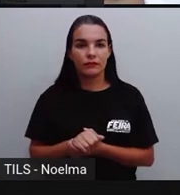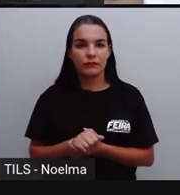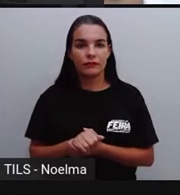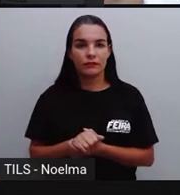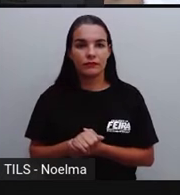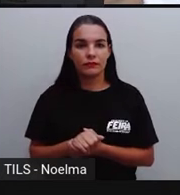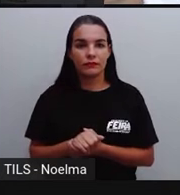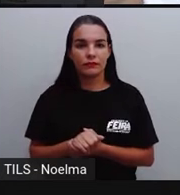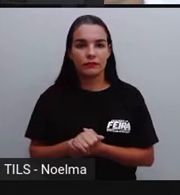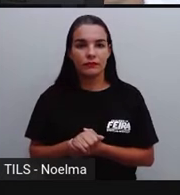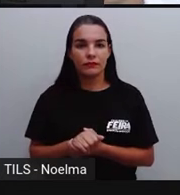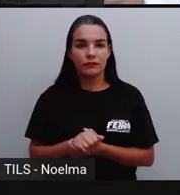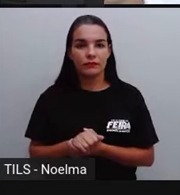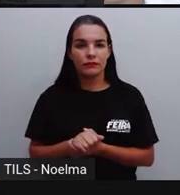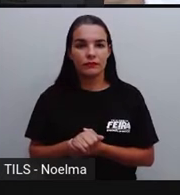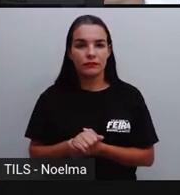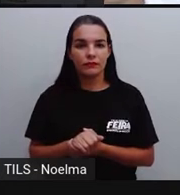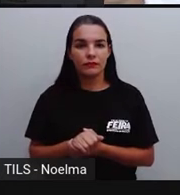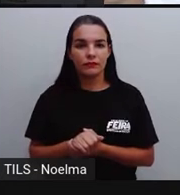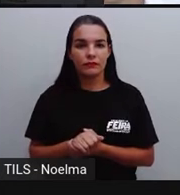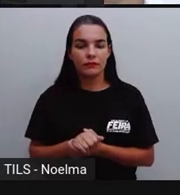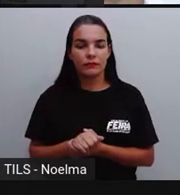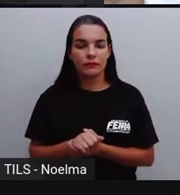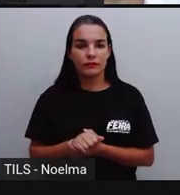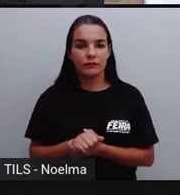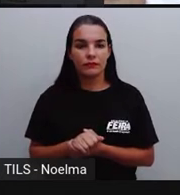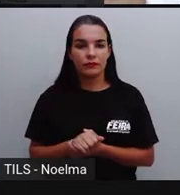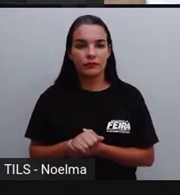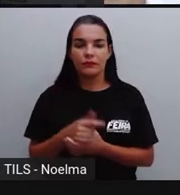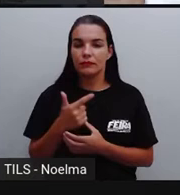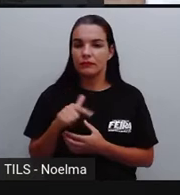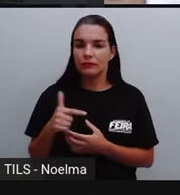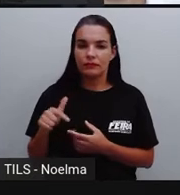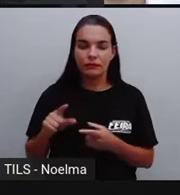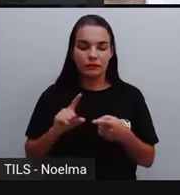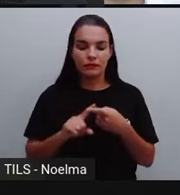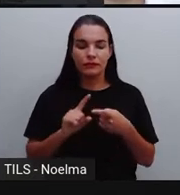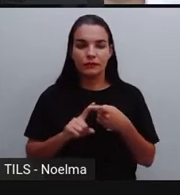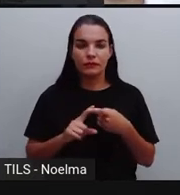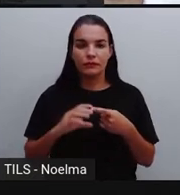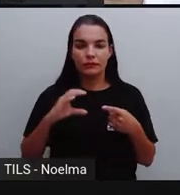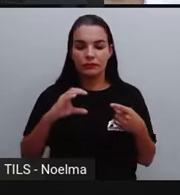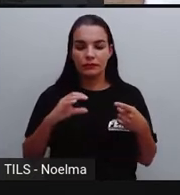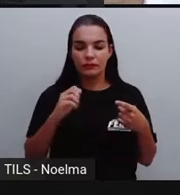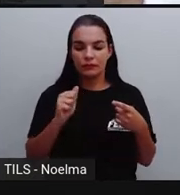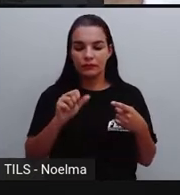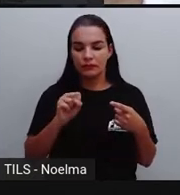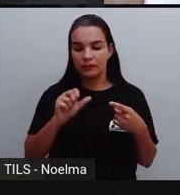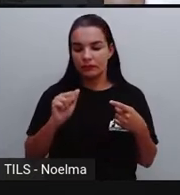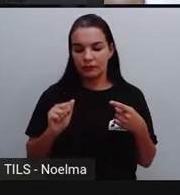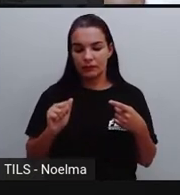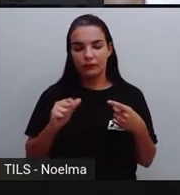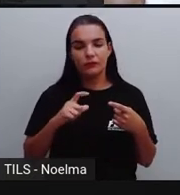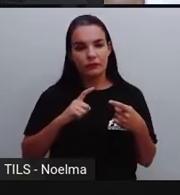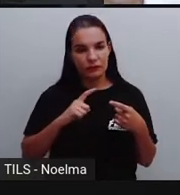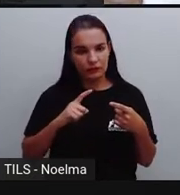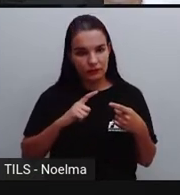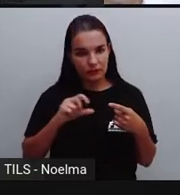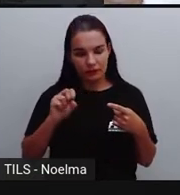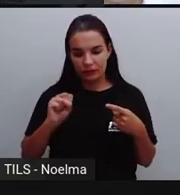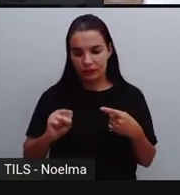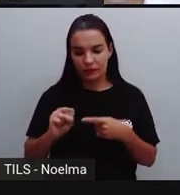Estimação tem som de z? Não tem. Agora vamos ler aqui, ó. Casa,